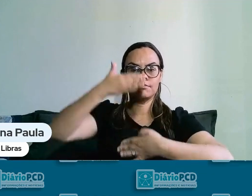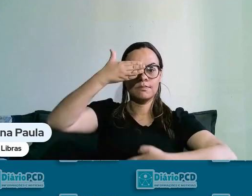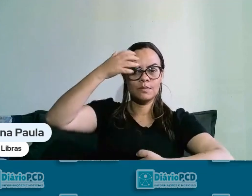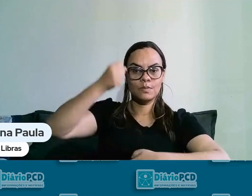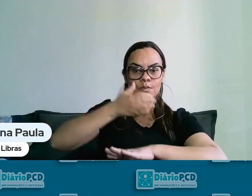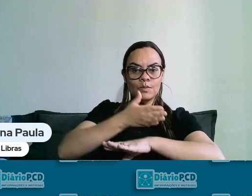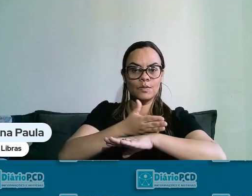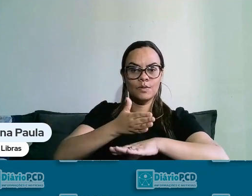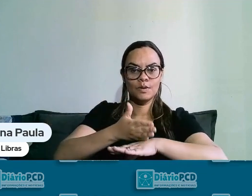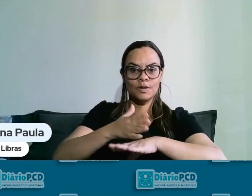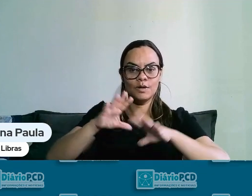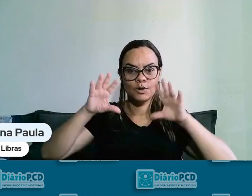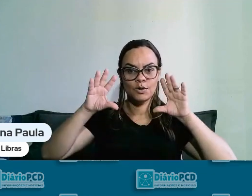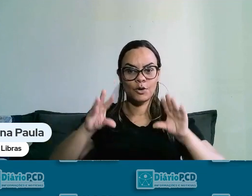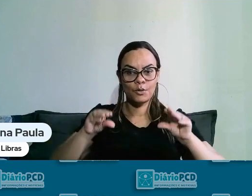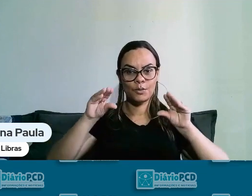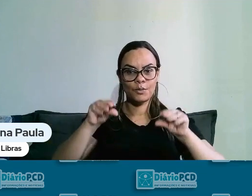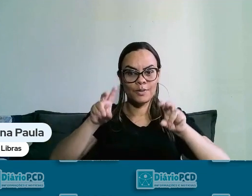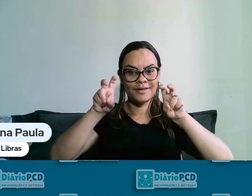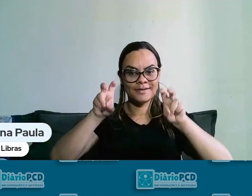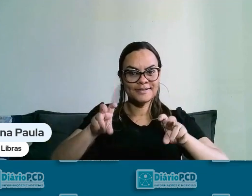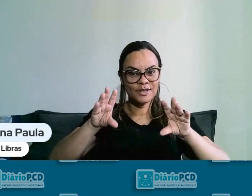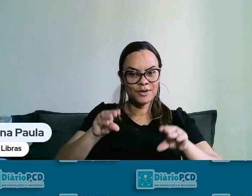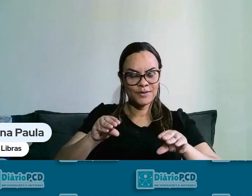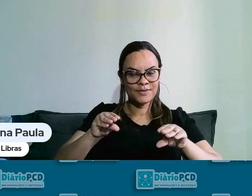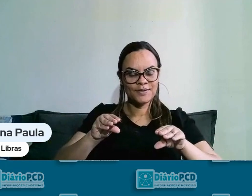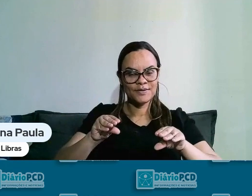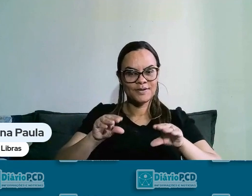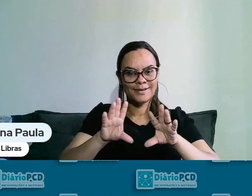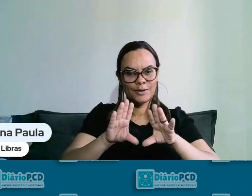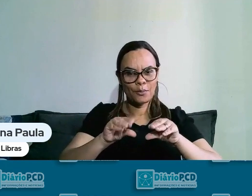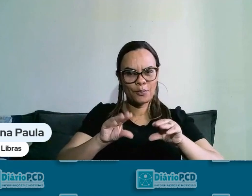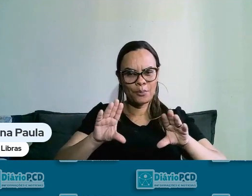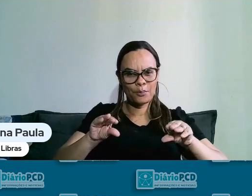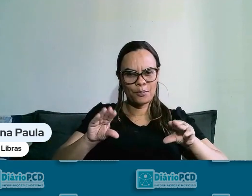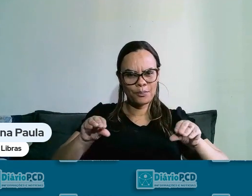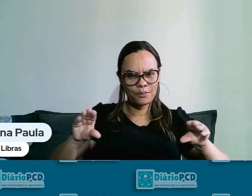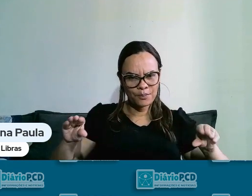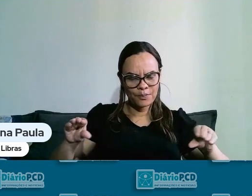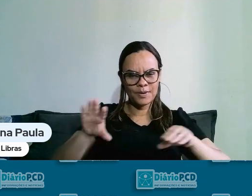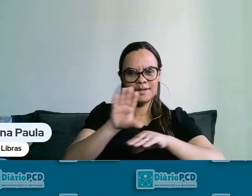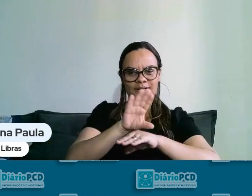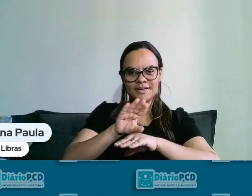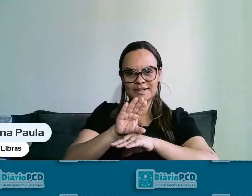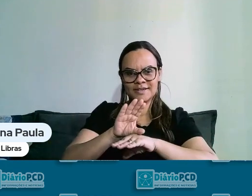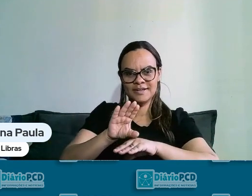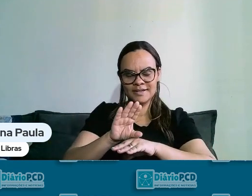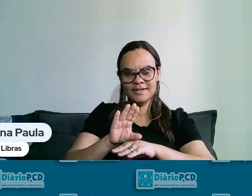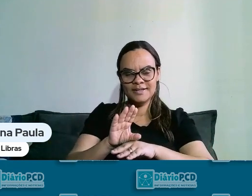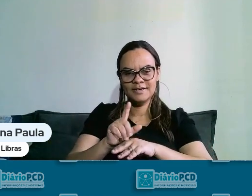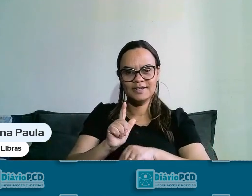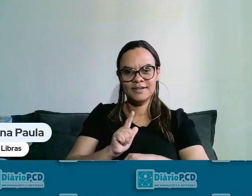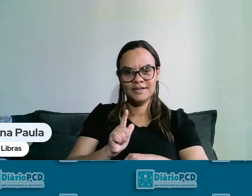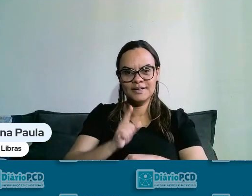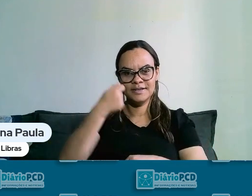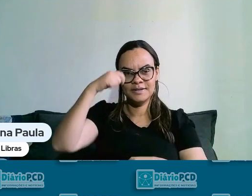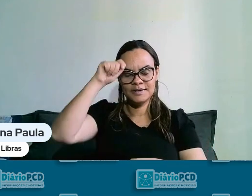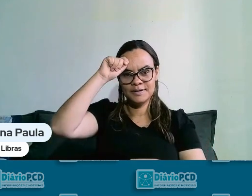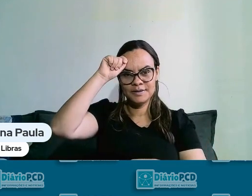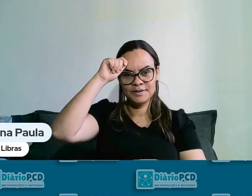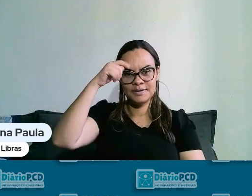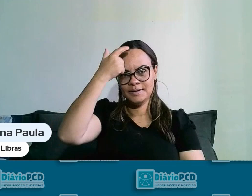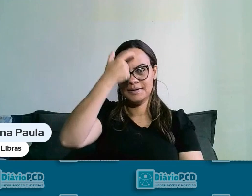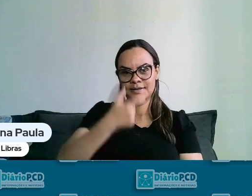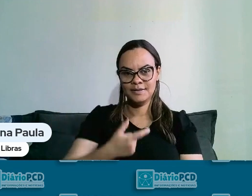tem ela está sentada em um sofá com uma almofada cinza, é o que nós temos da imagem da